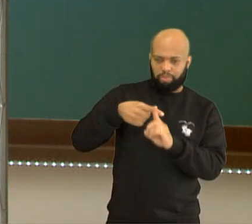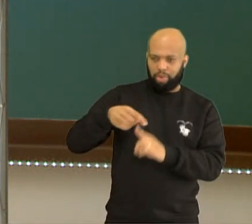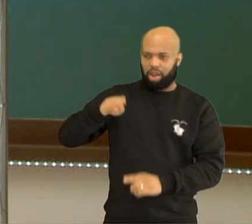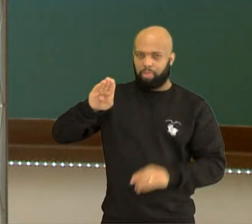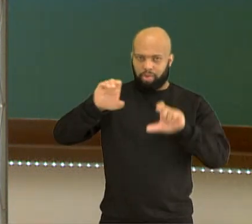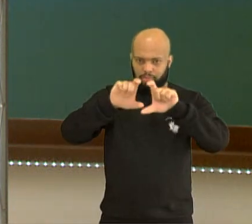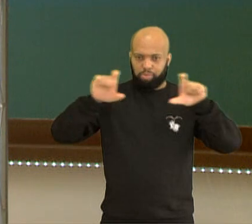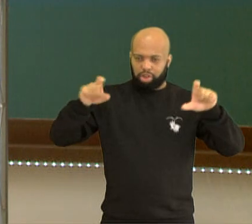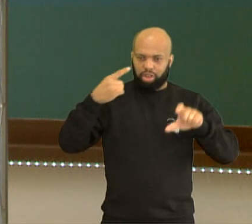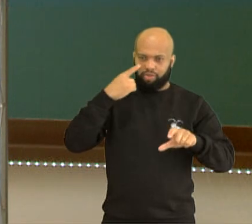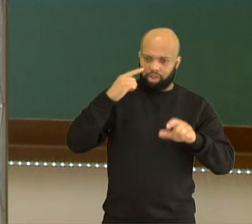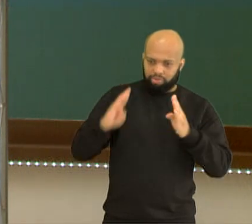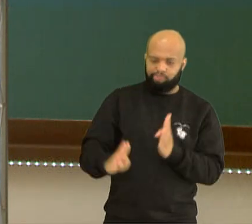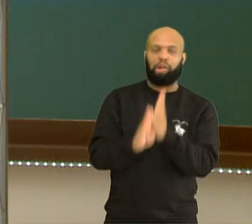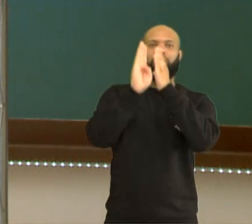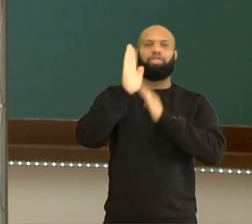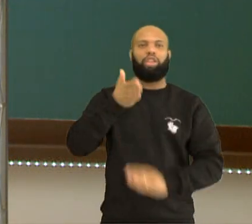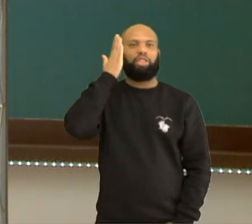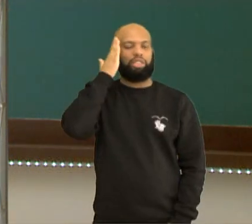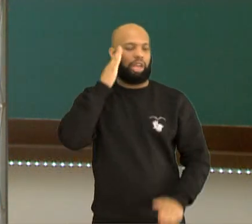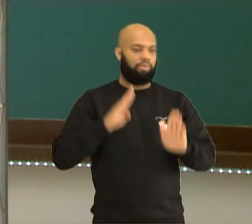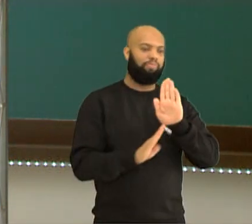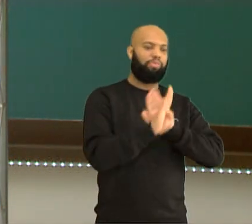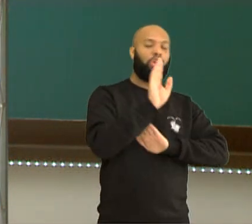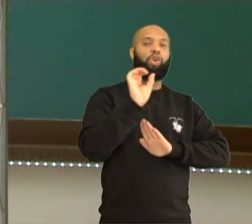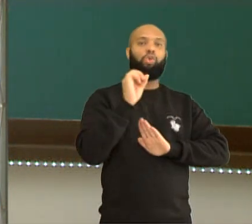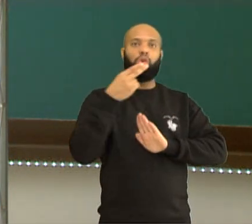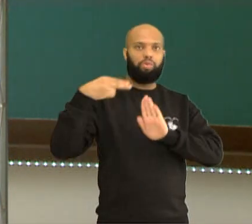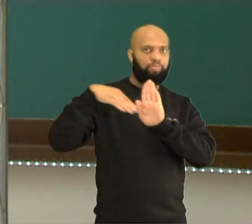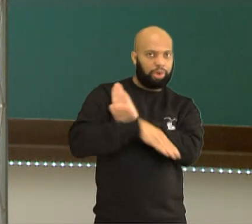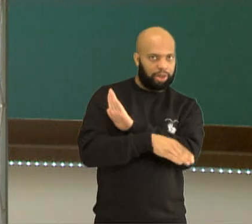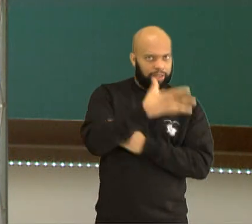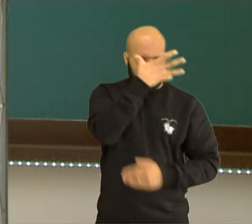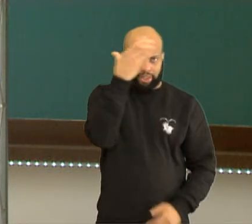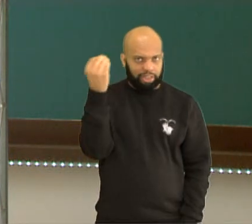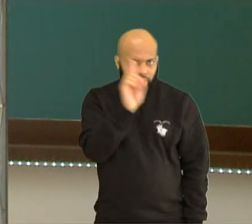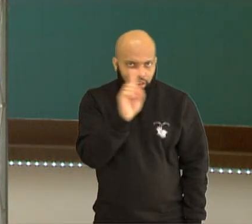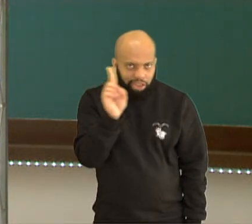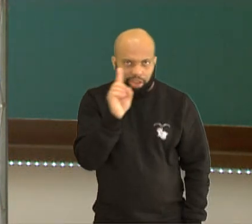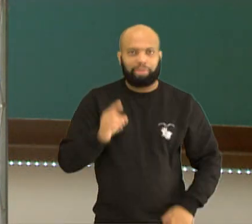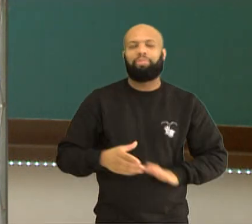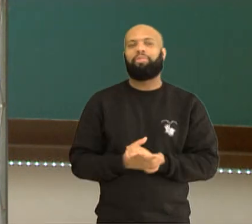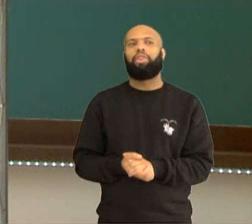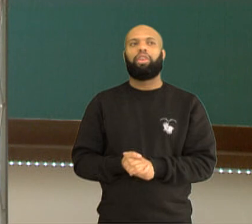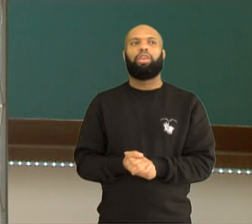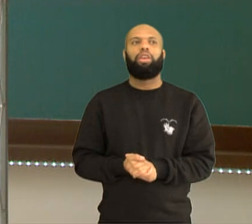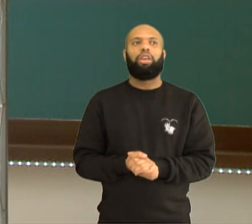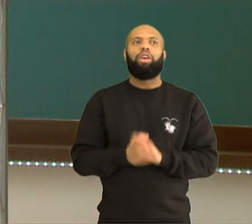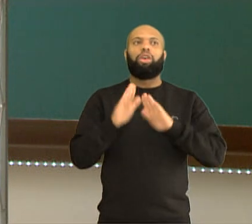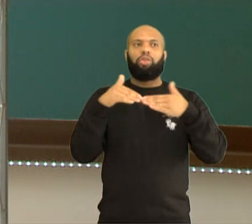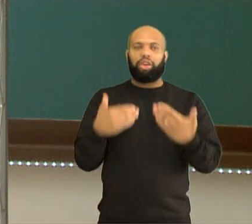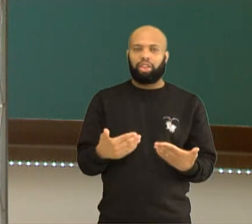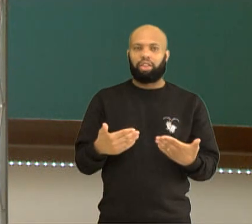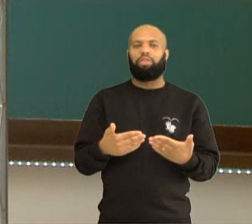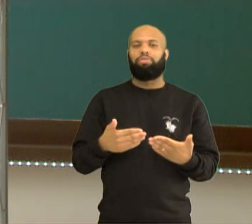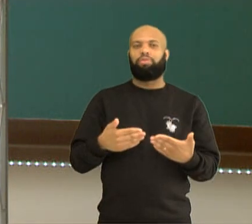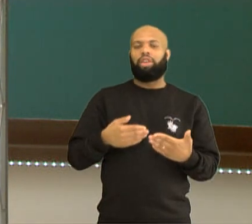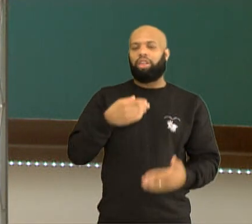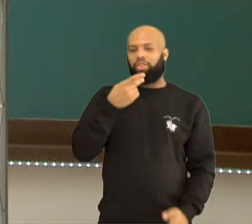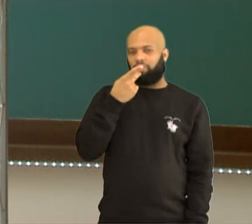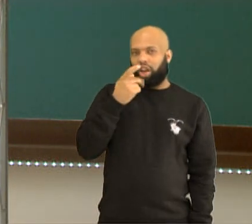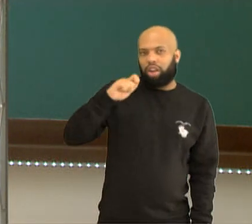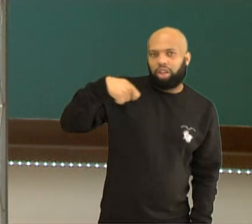beleza? Então, ninguém mais vai esquecer, né? Então, tá bom. Então, vamos lá. Ó, quando falamos em função